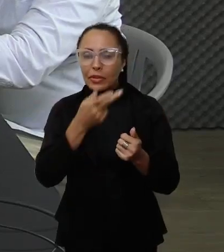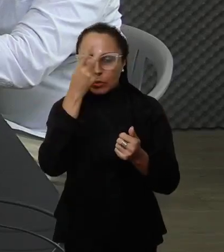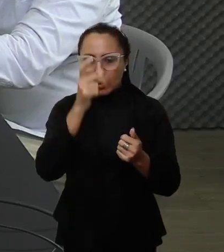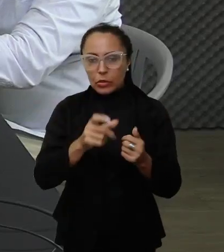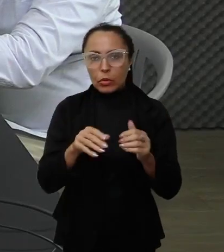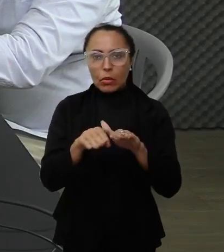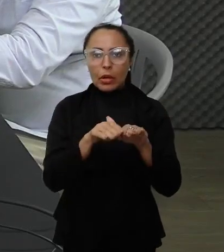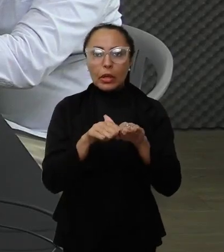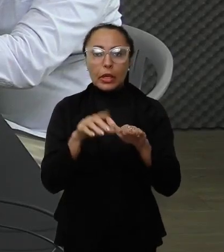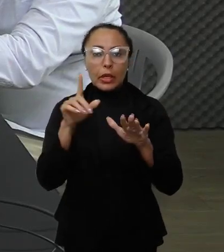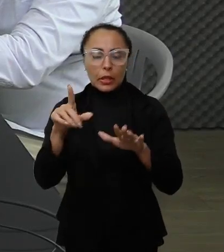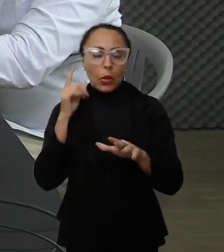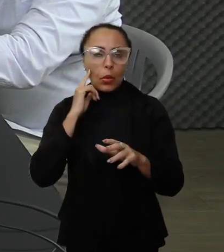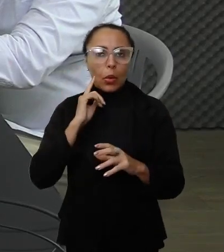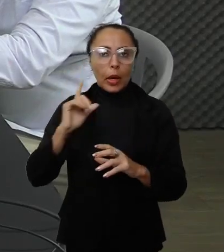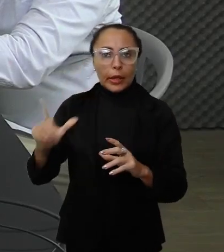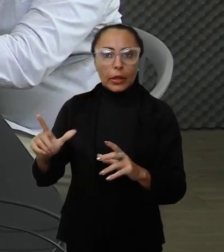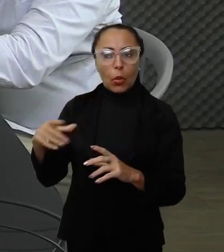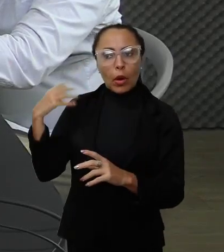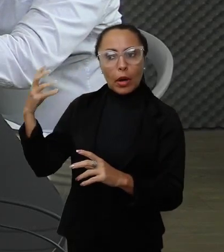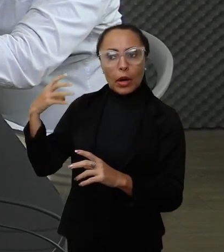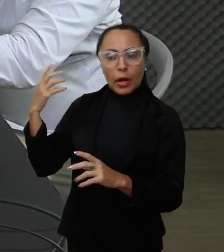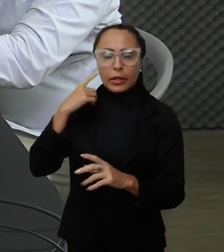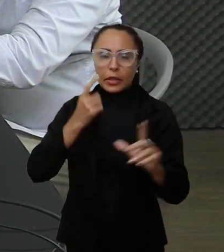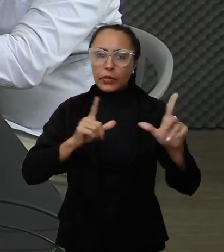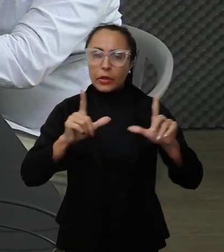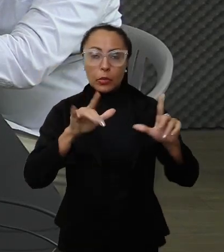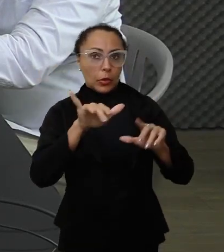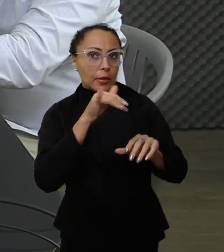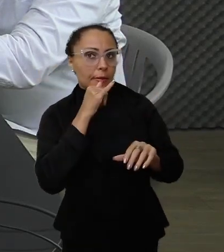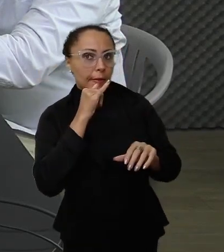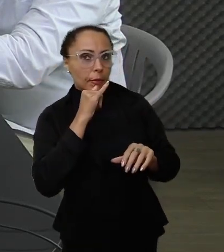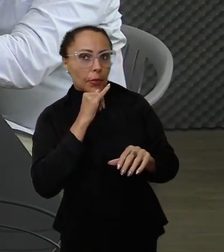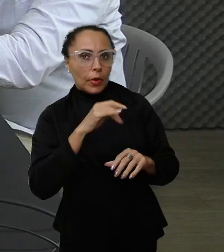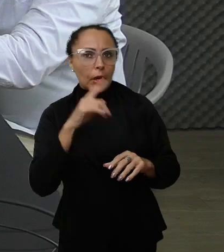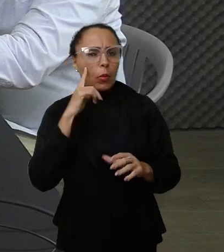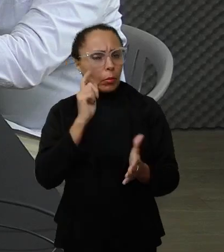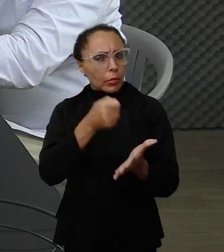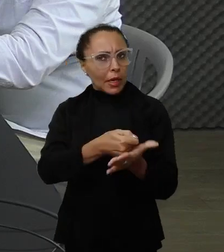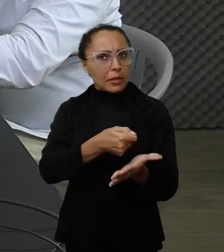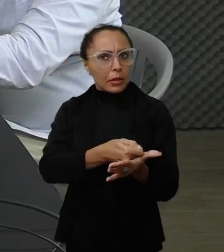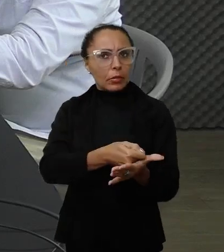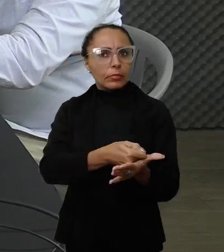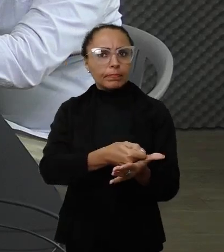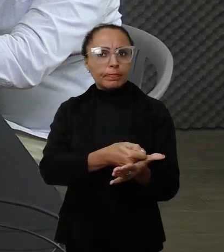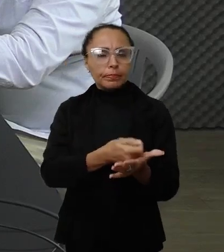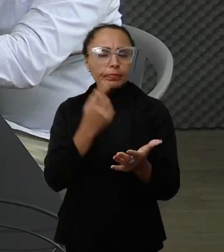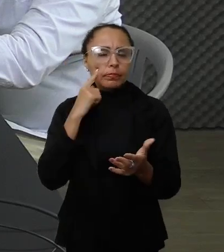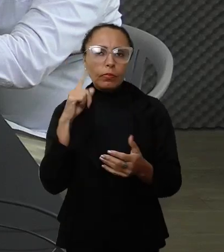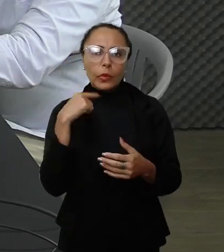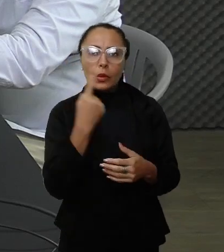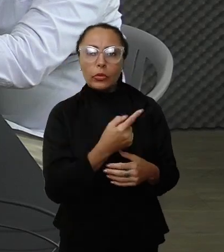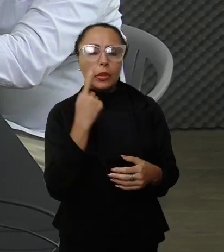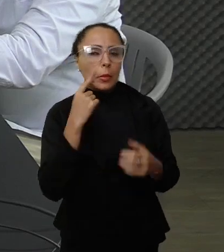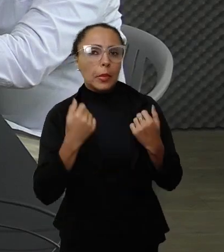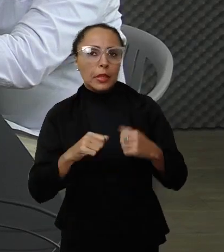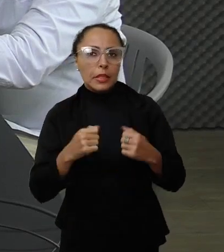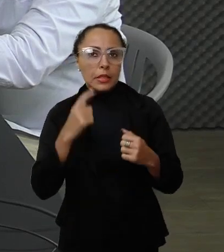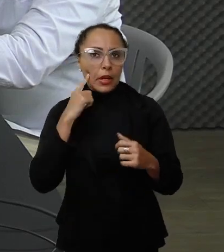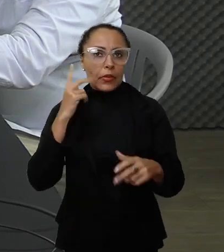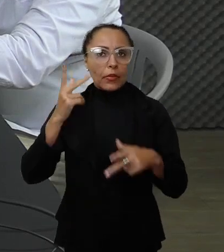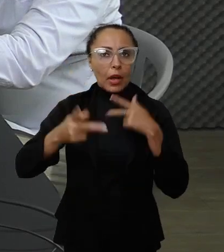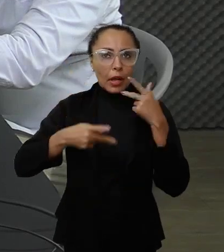televisão e rádio, por exemplo, é algo que ela é uma obrigação. A gente precisa falar